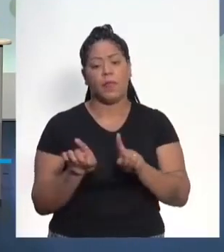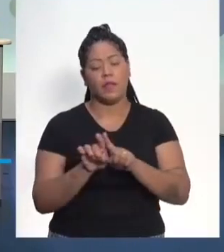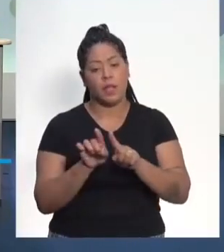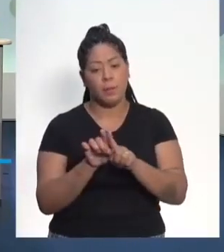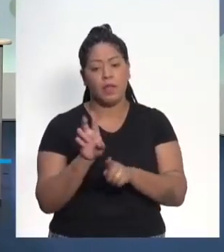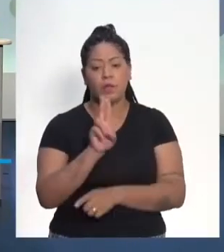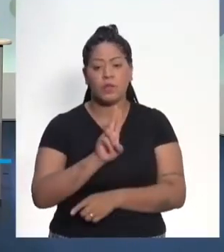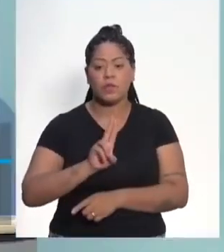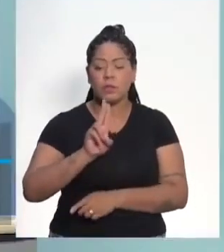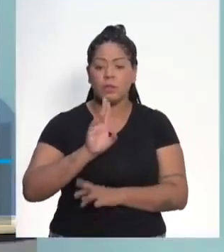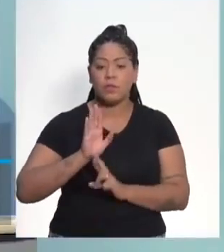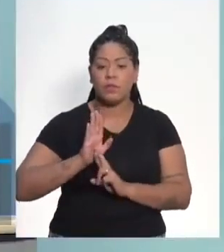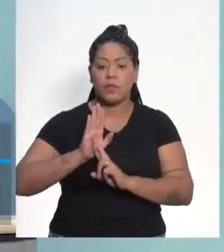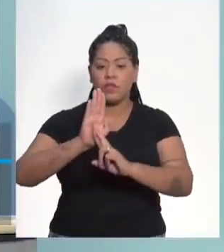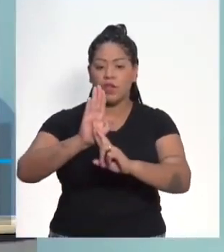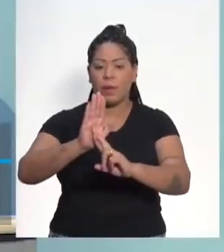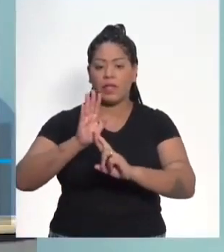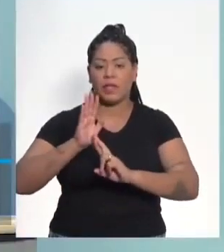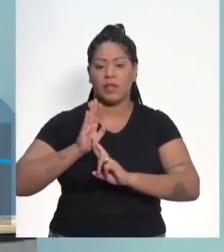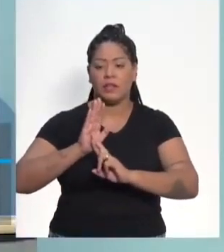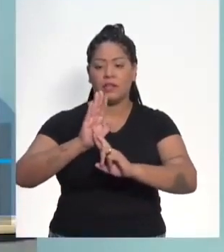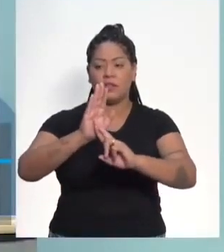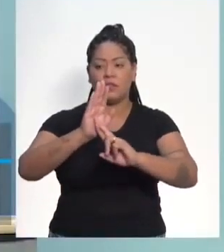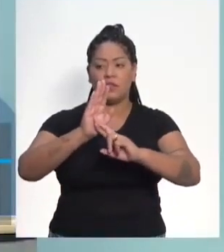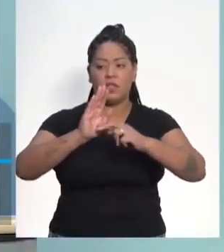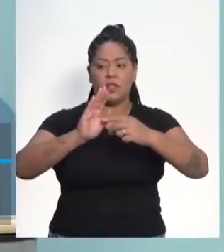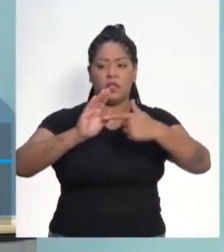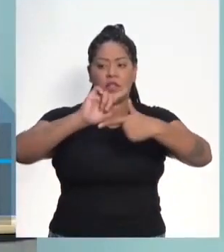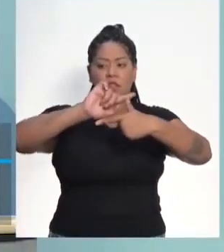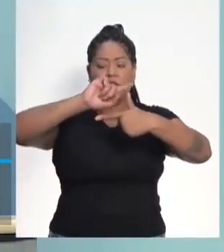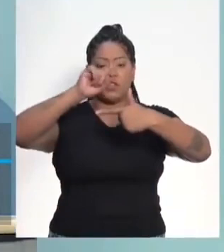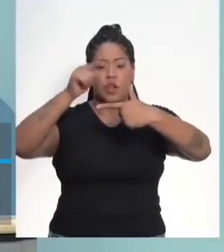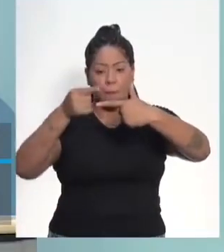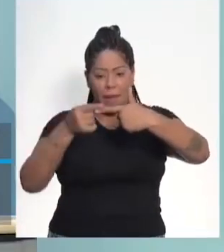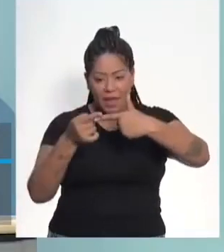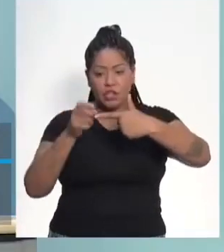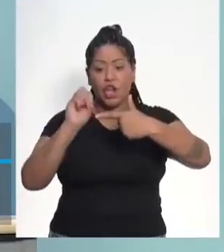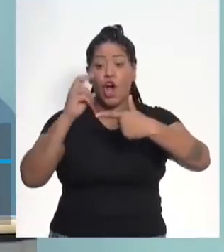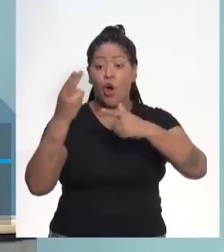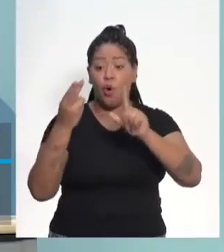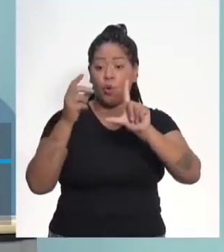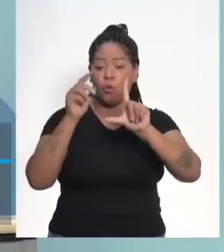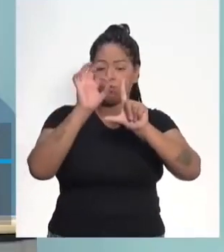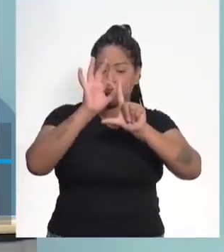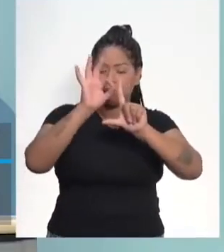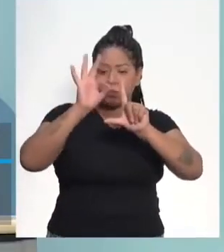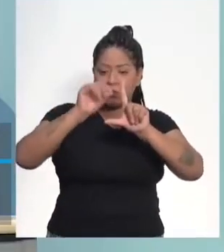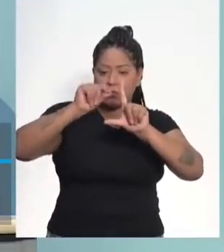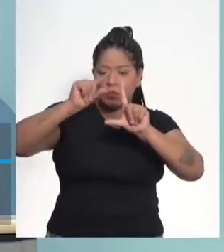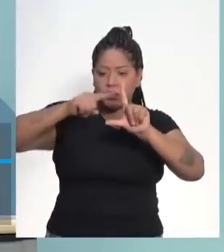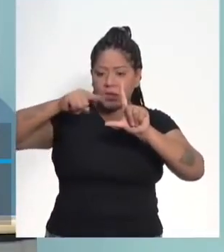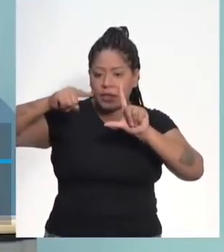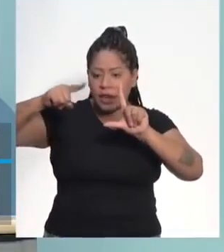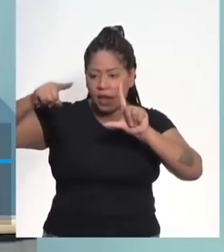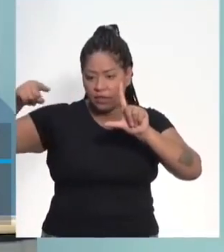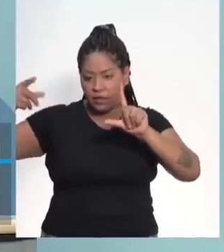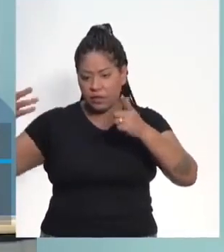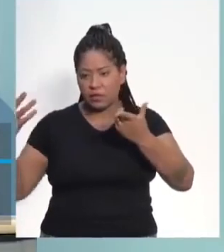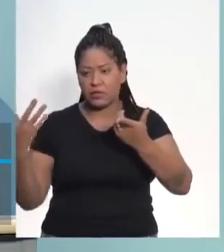da representação que a gente chama geométrica ou representação gráfica ou pictórica. É verdade, né?